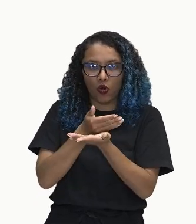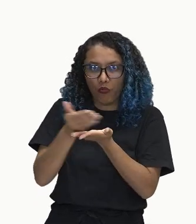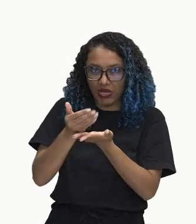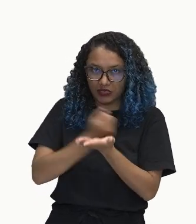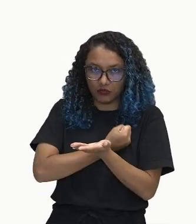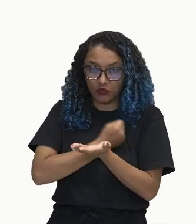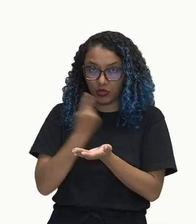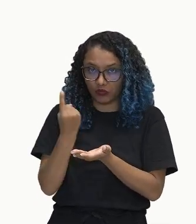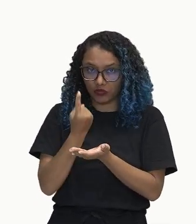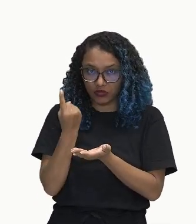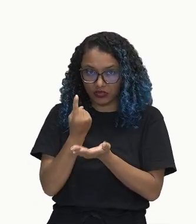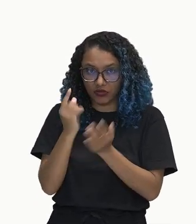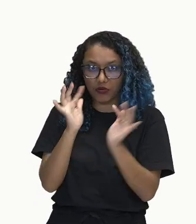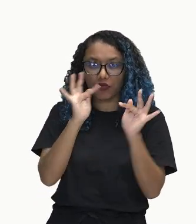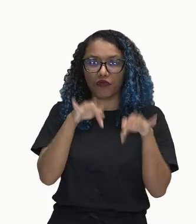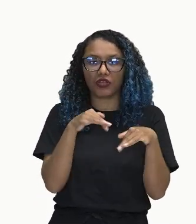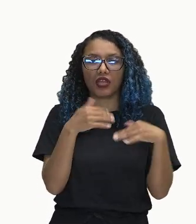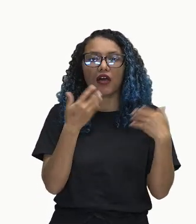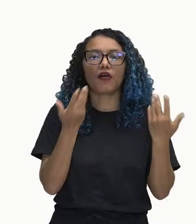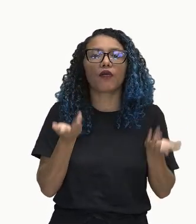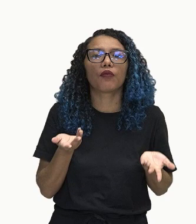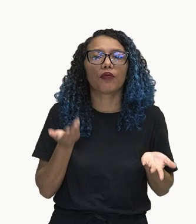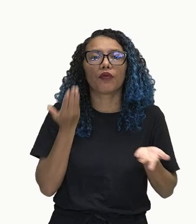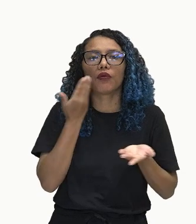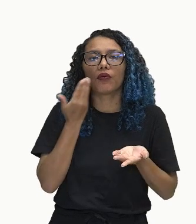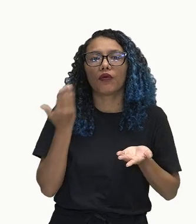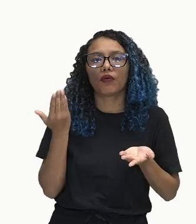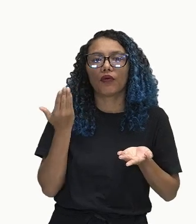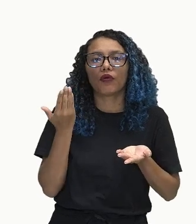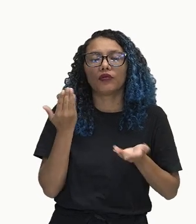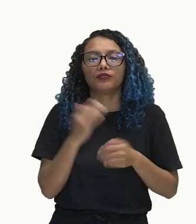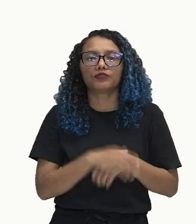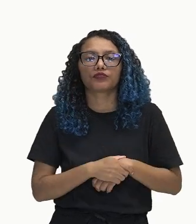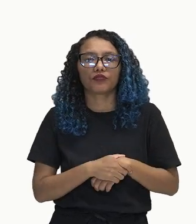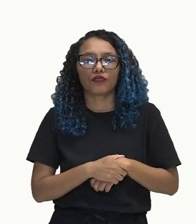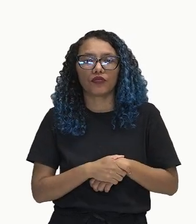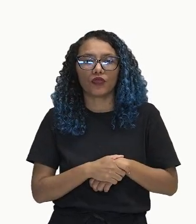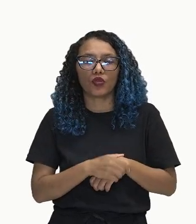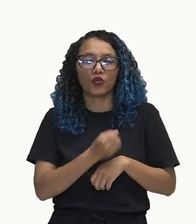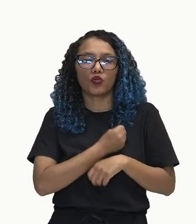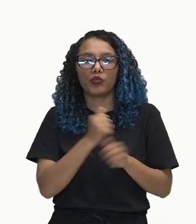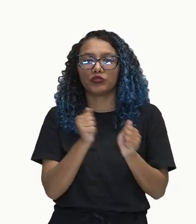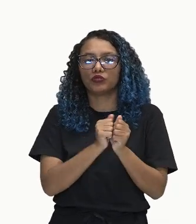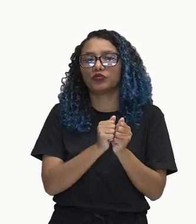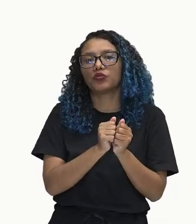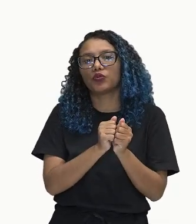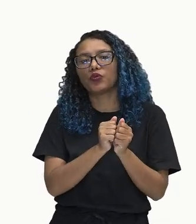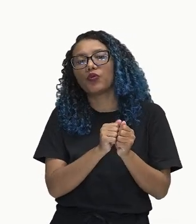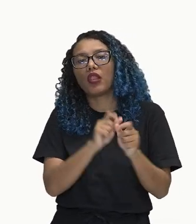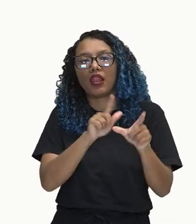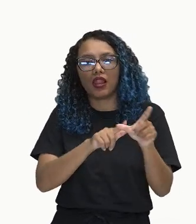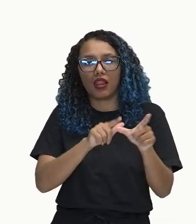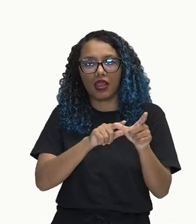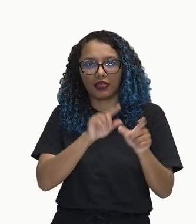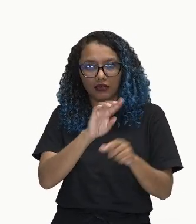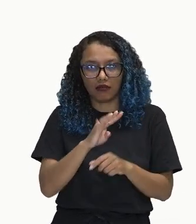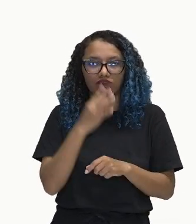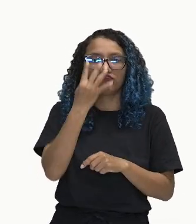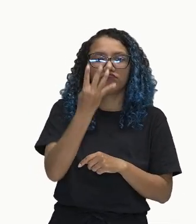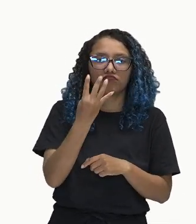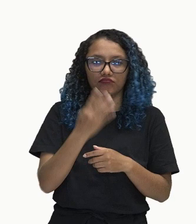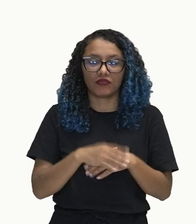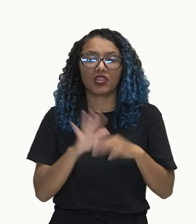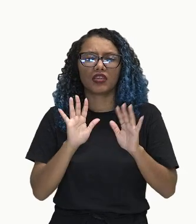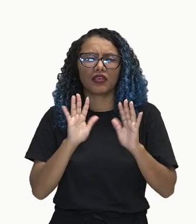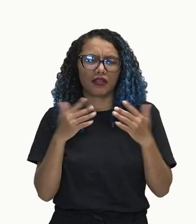independente e está terminando com o valor com o maior expoente. Turma, não existe a obrigatoriedade de